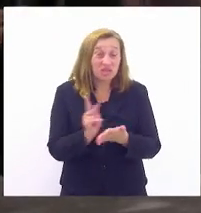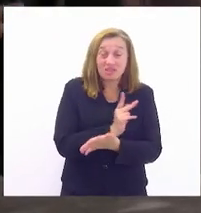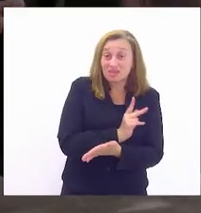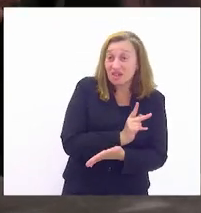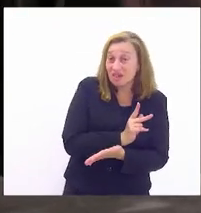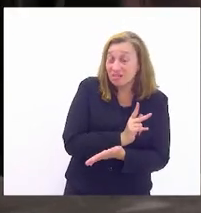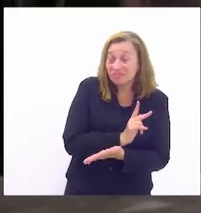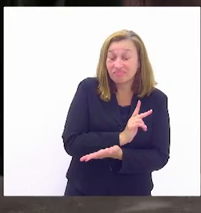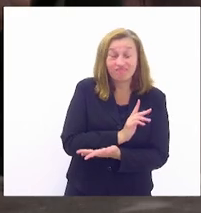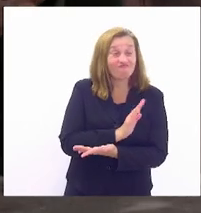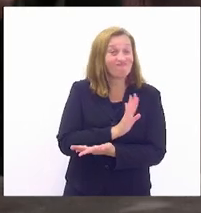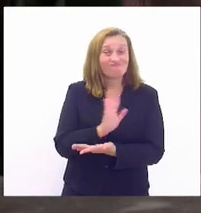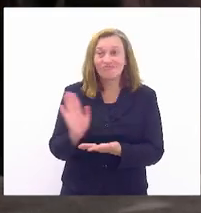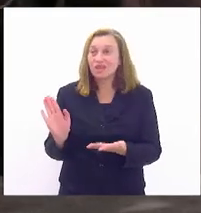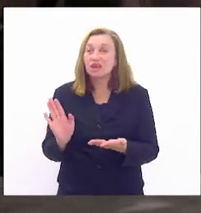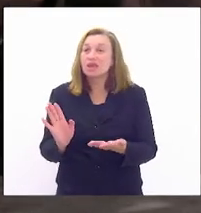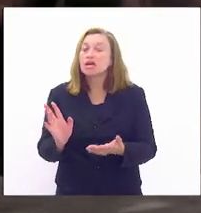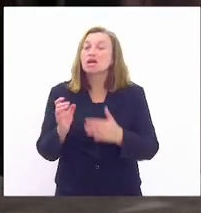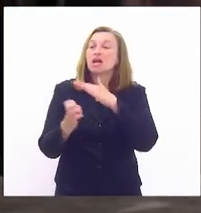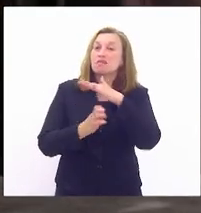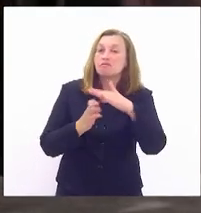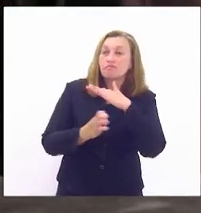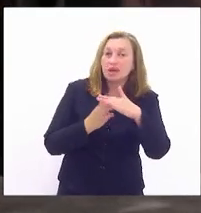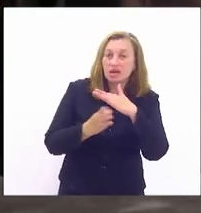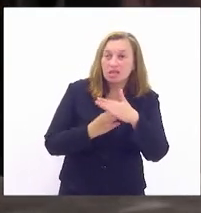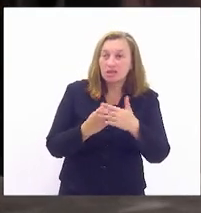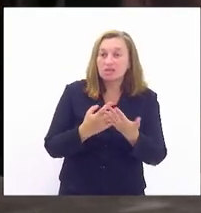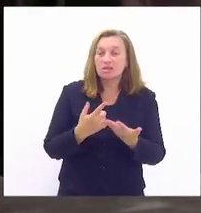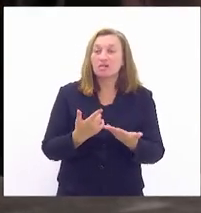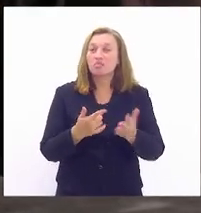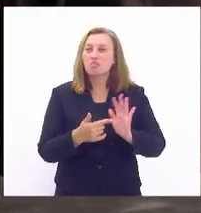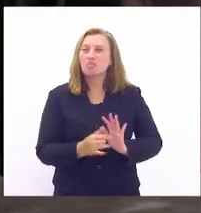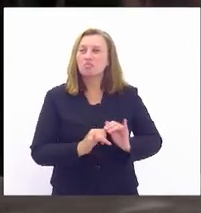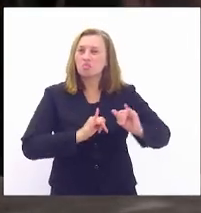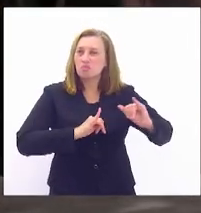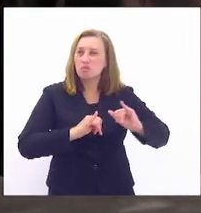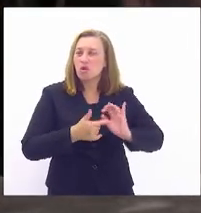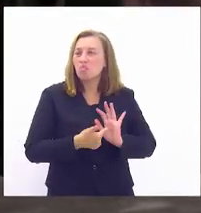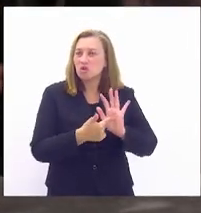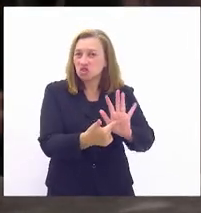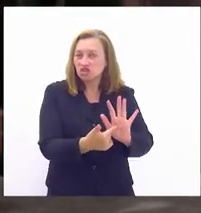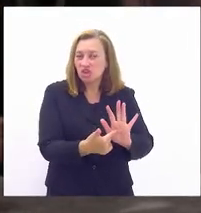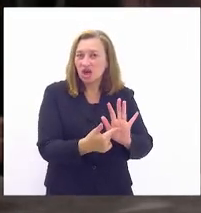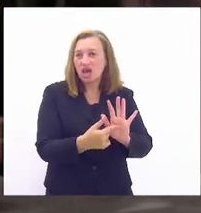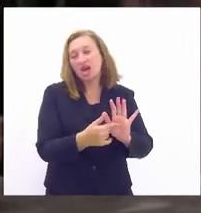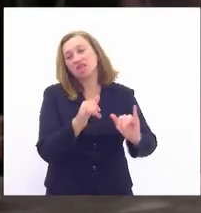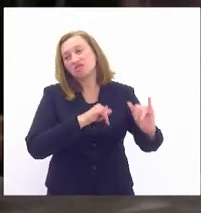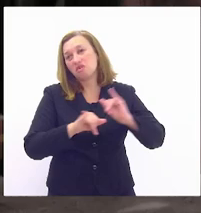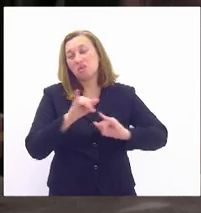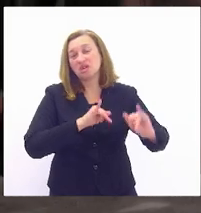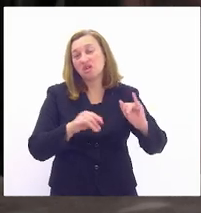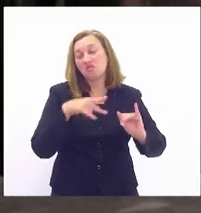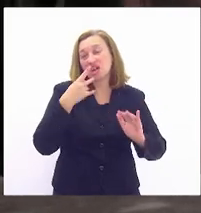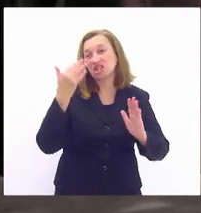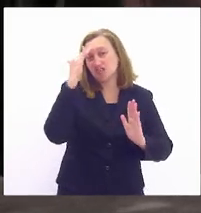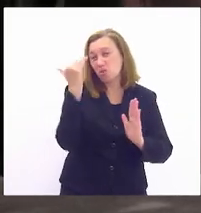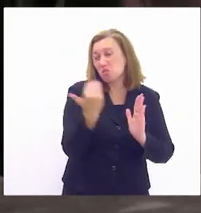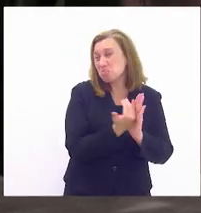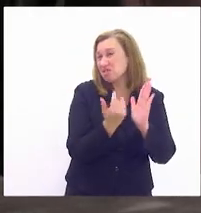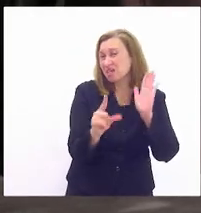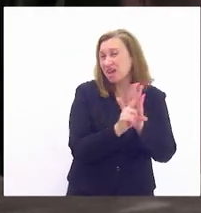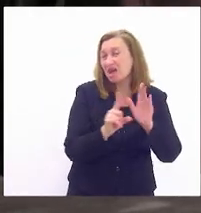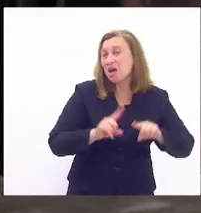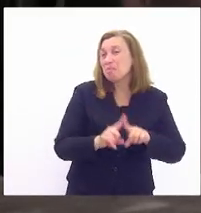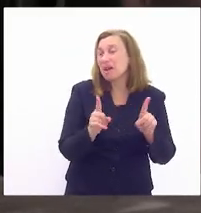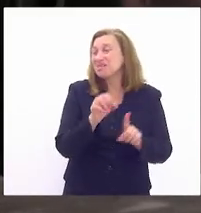efetivamente. A empresa vai, apresenta os dados que estão ali, diz que está cumprindo a legislação.